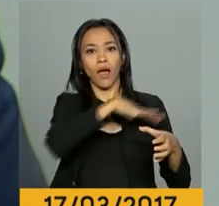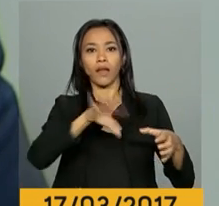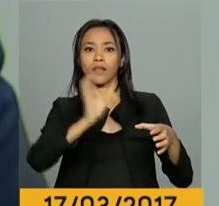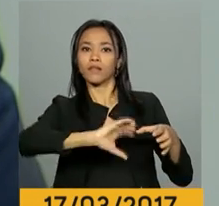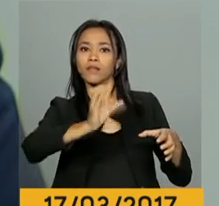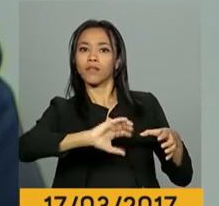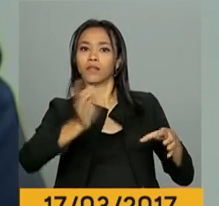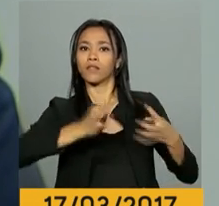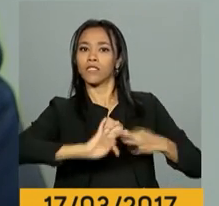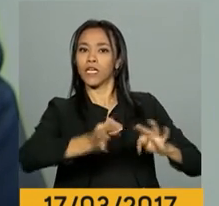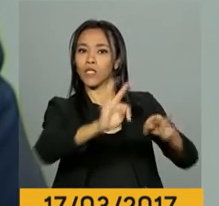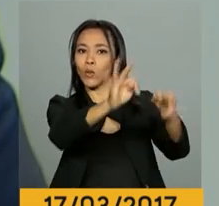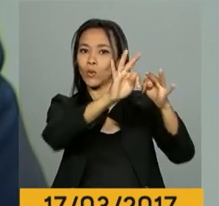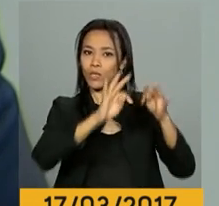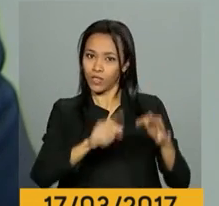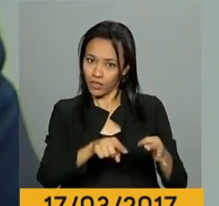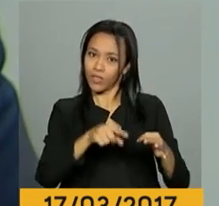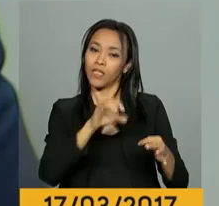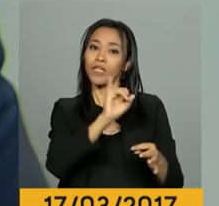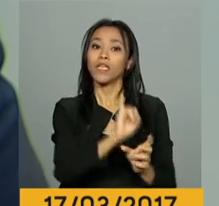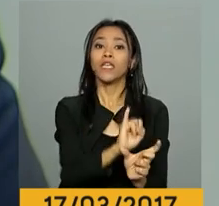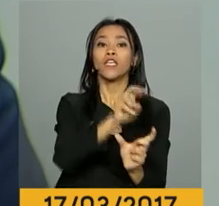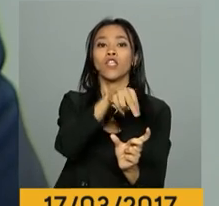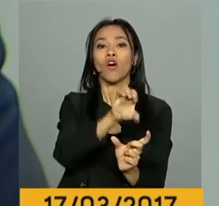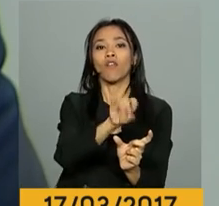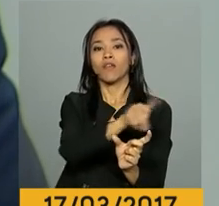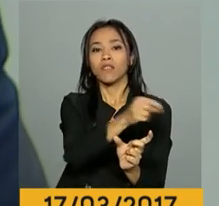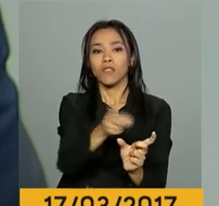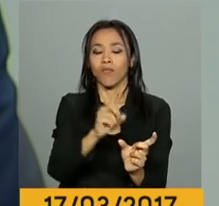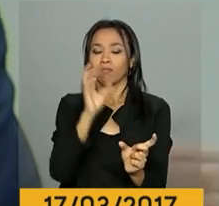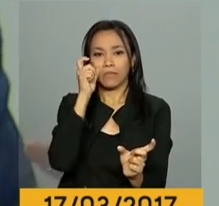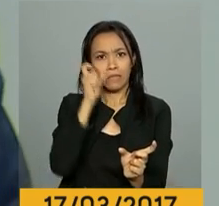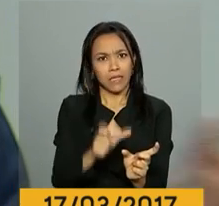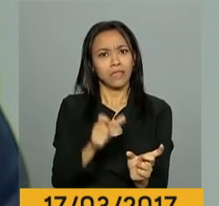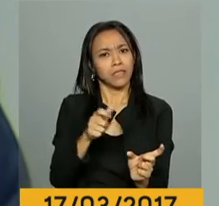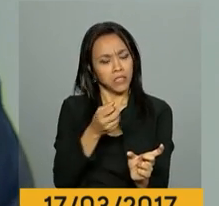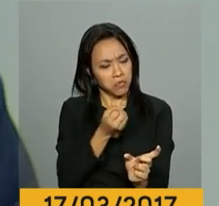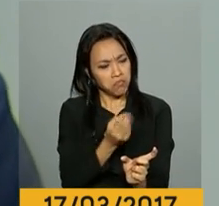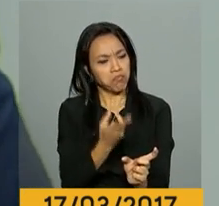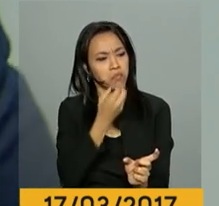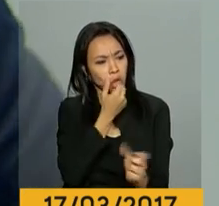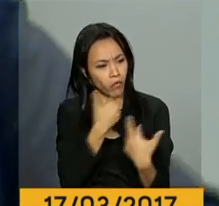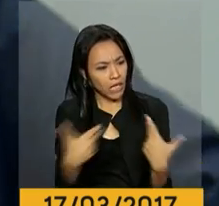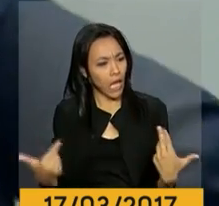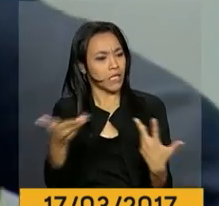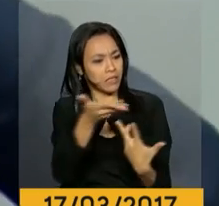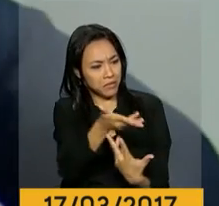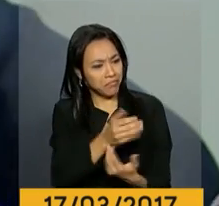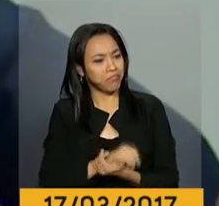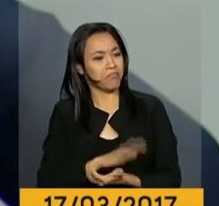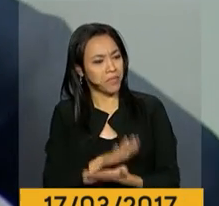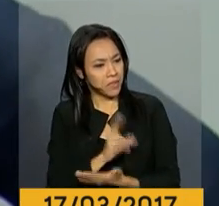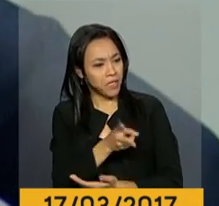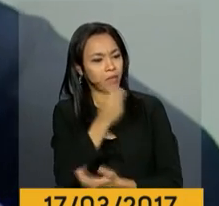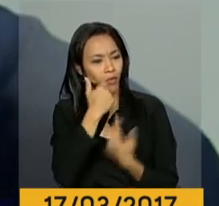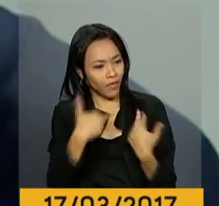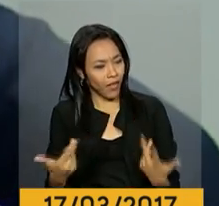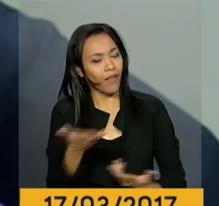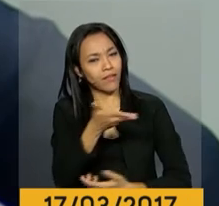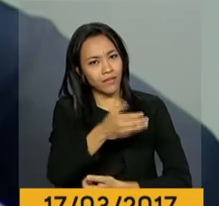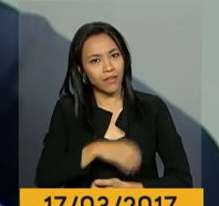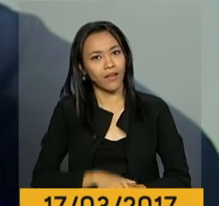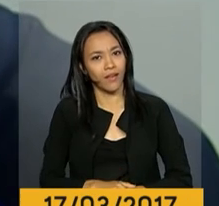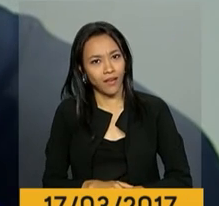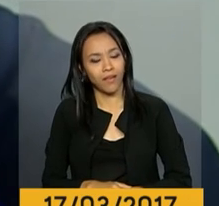ciência, tecnologia e inovação. Interessante que o que ele mais faz é inovar, não é, doutor Mário? É sempre inovar. É